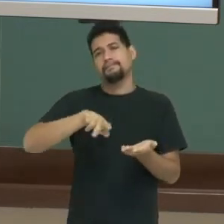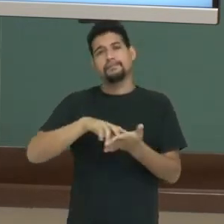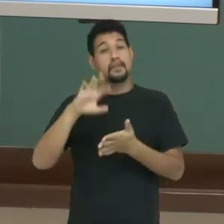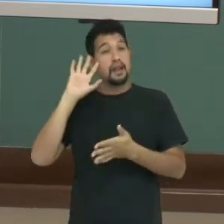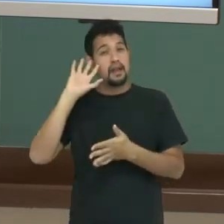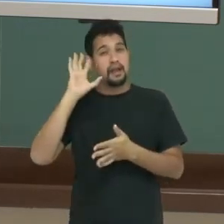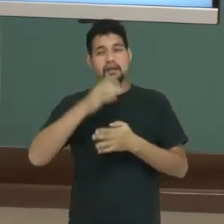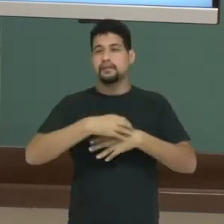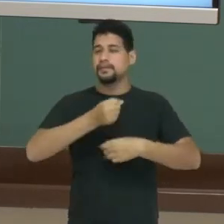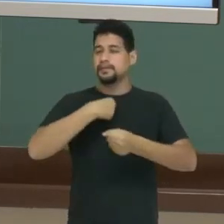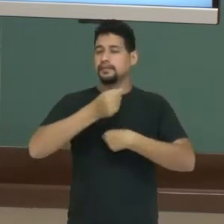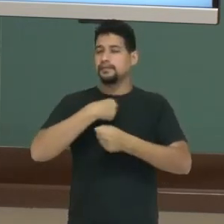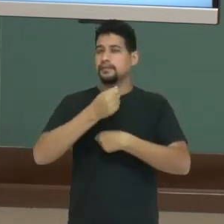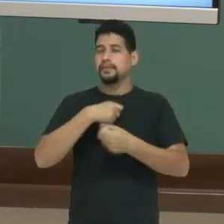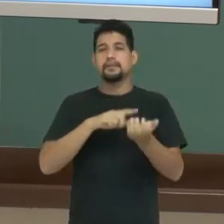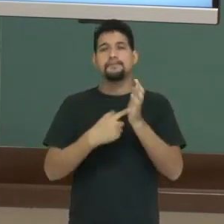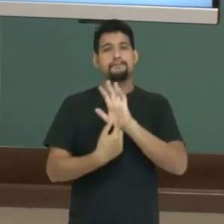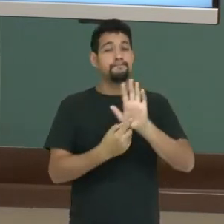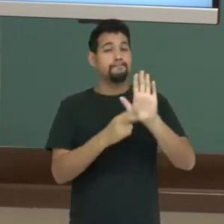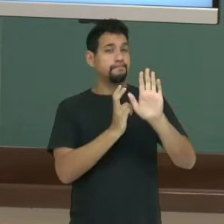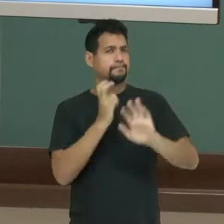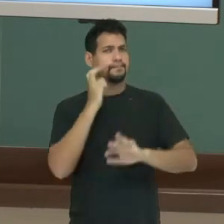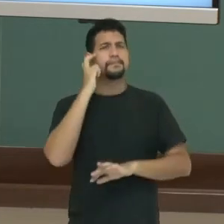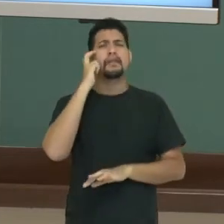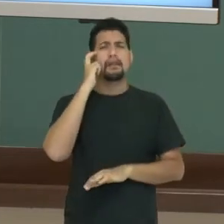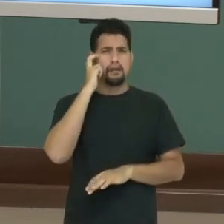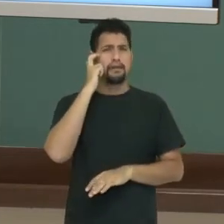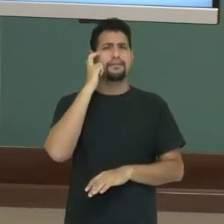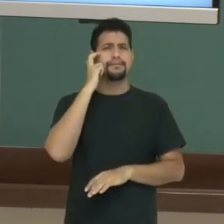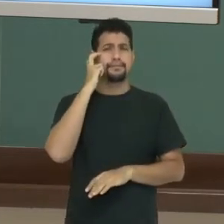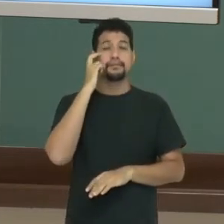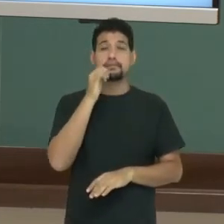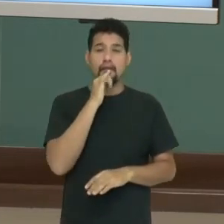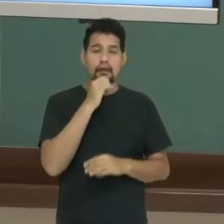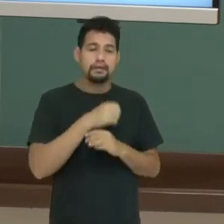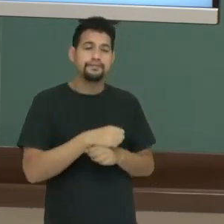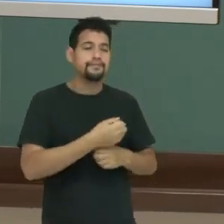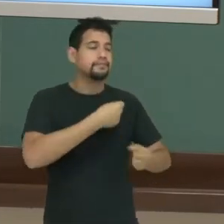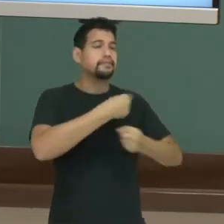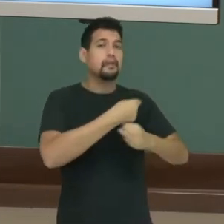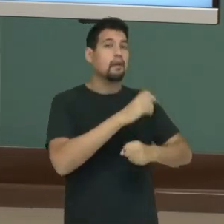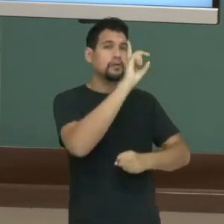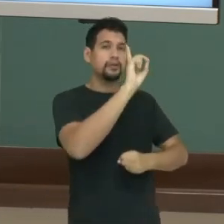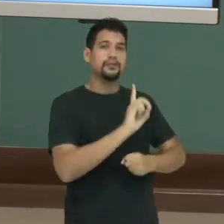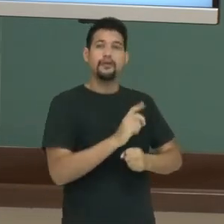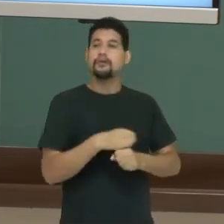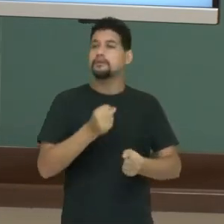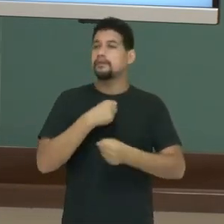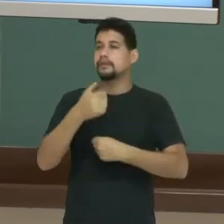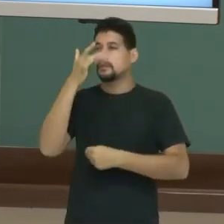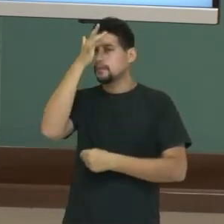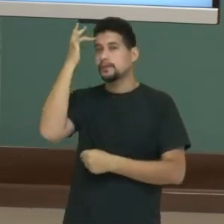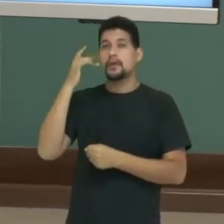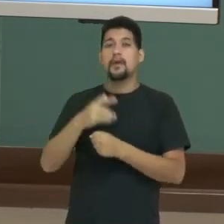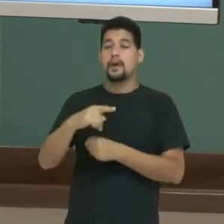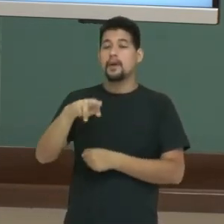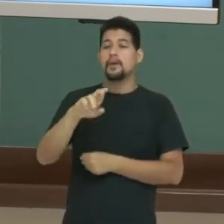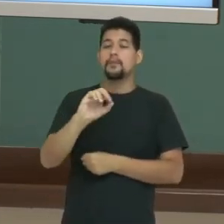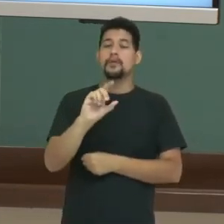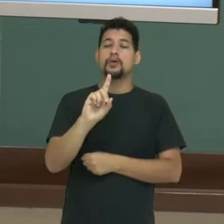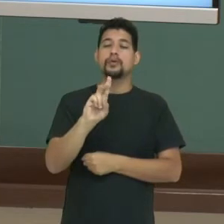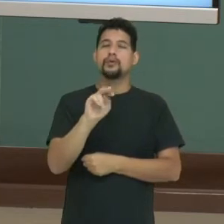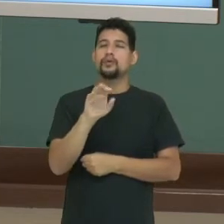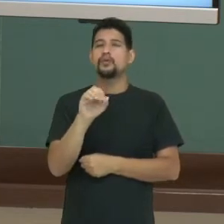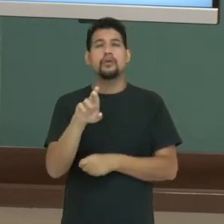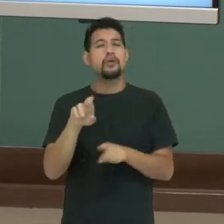para divulgar esse produto cultural. Isso mesmo. Então se entrevista um diretor, um produtor, o próprio artista,